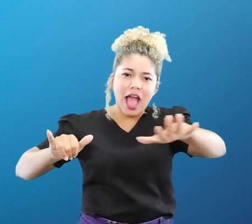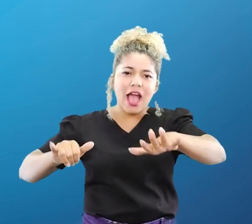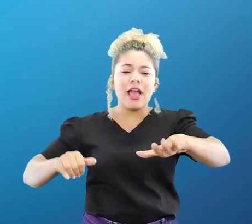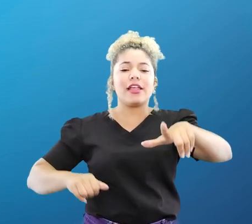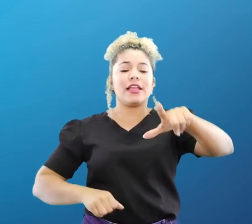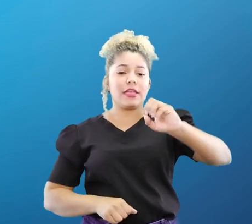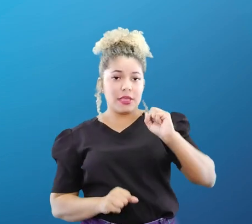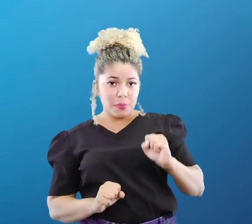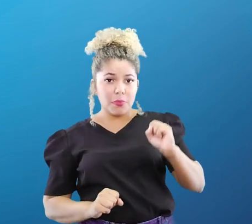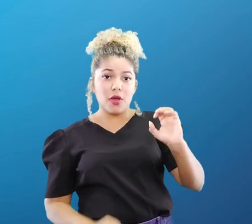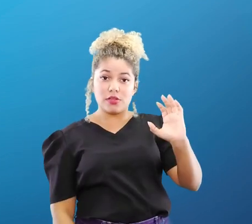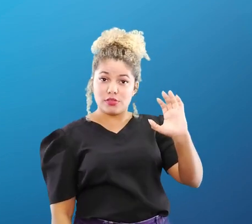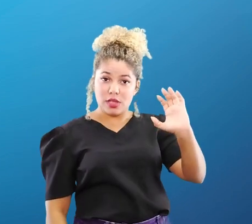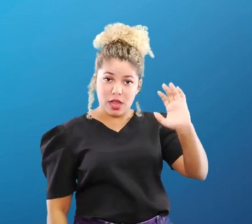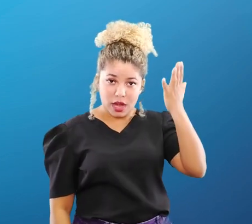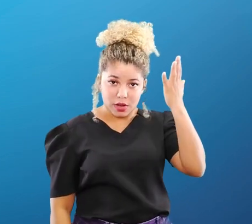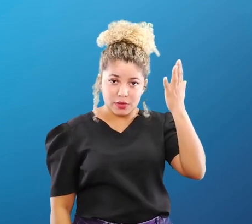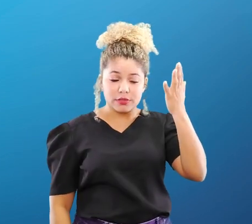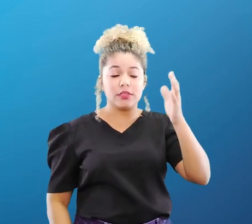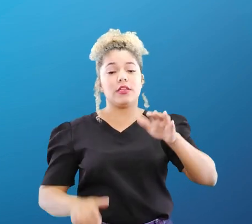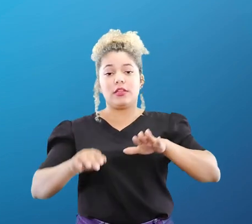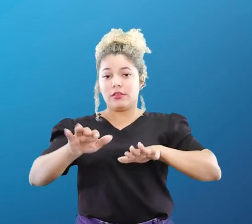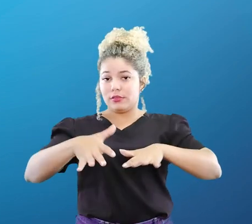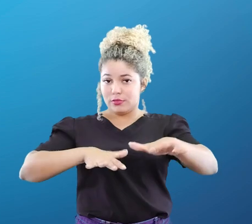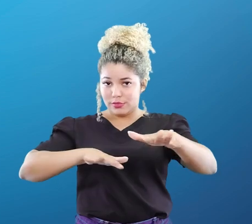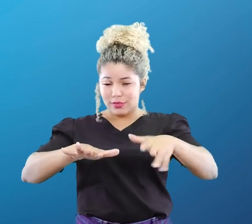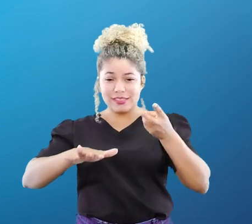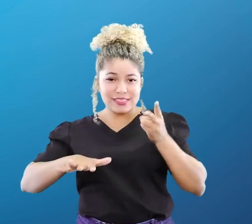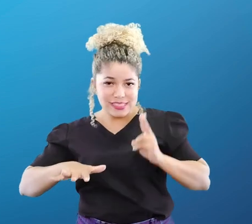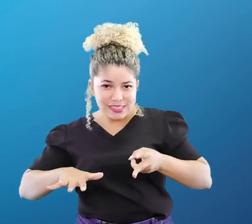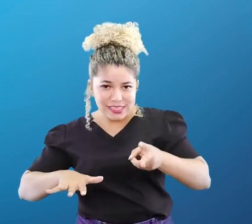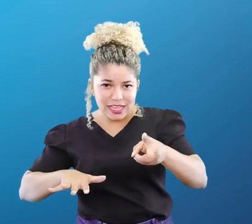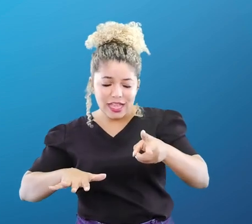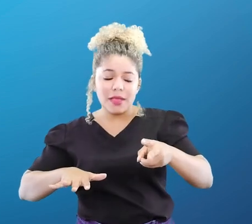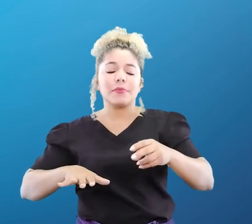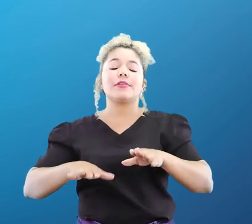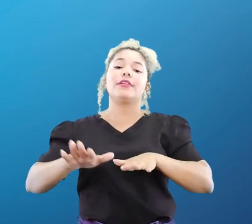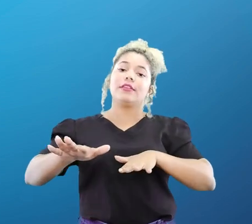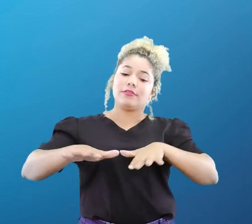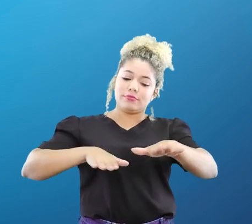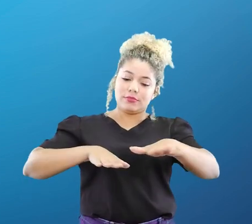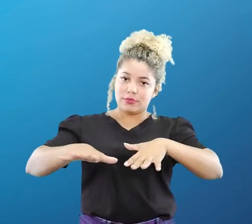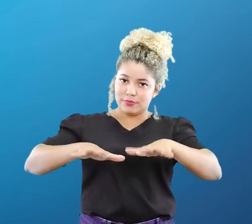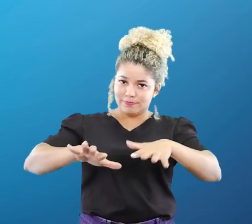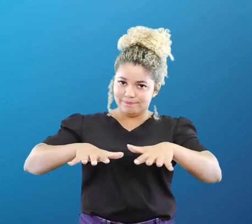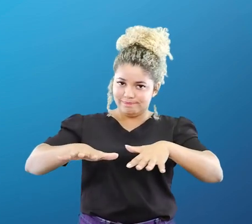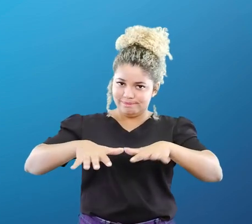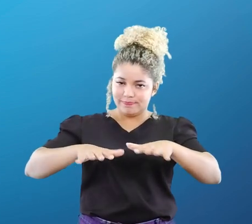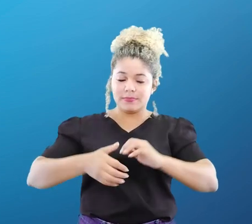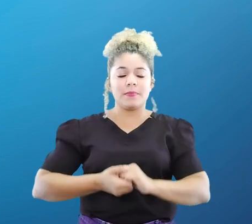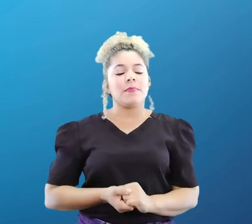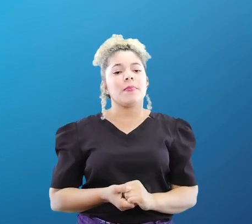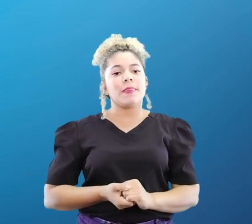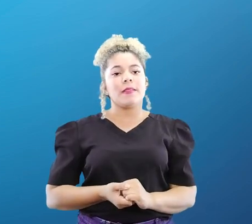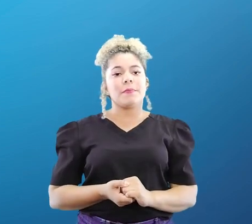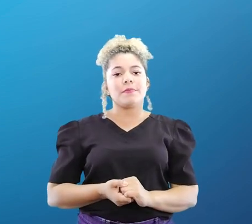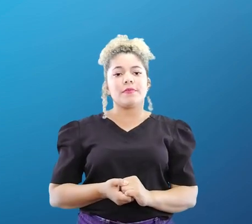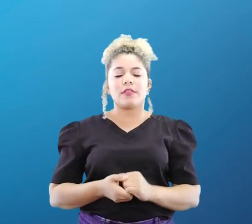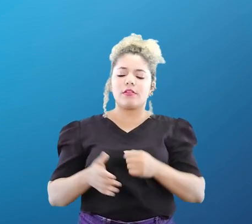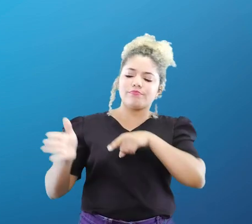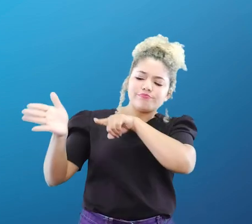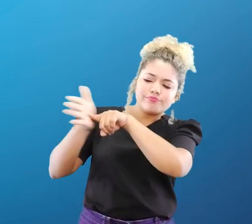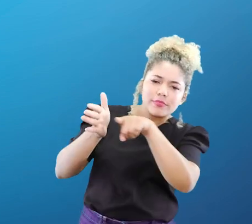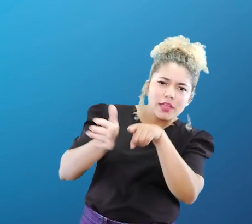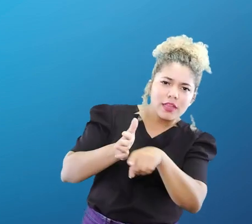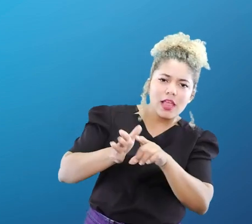em que há o desencadeamento muito frequente dessas ondas sísmicas, desses terremotos. Dados absolutos